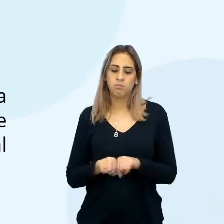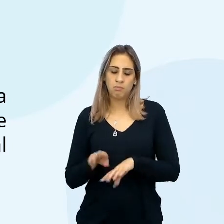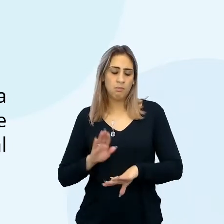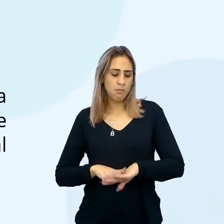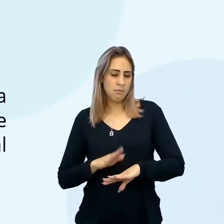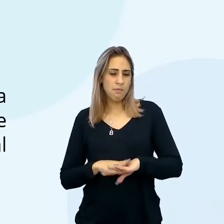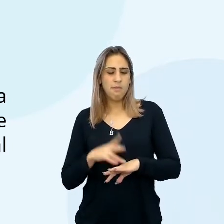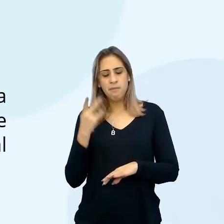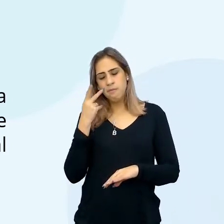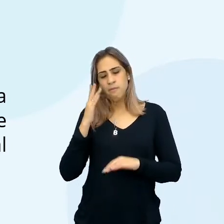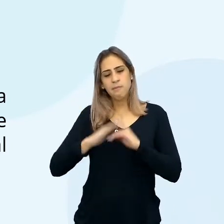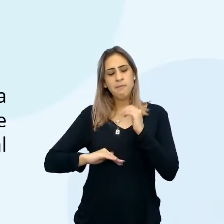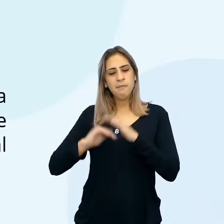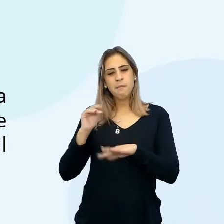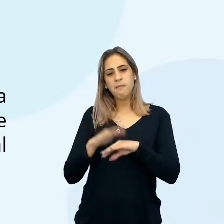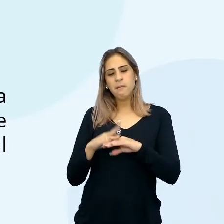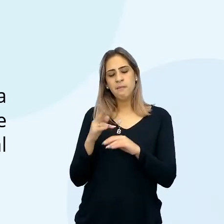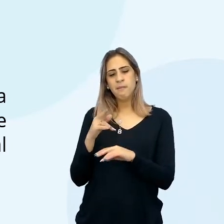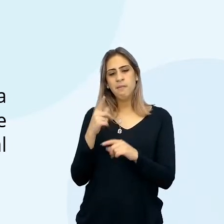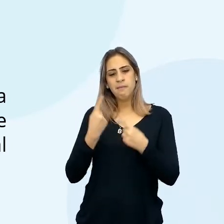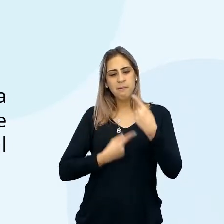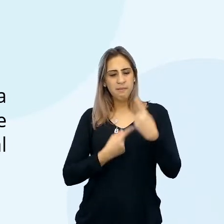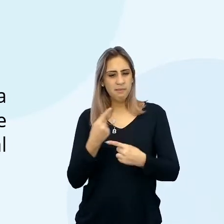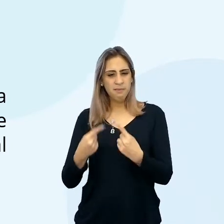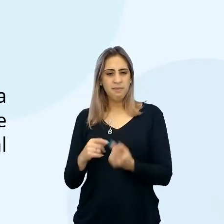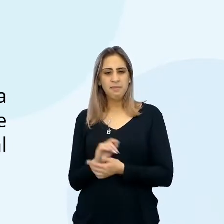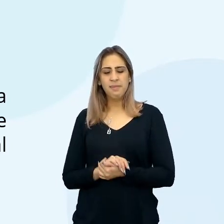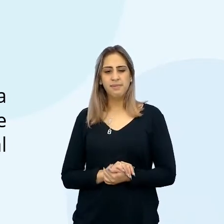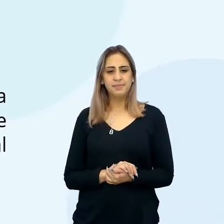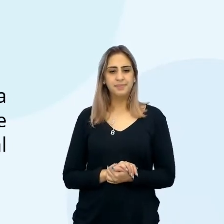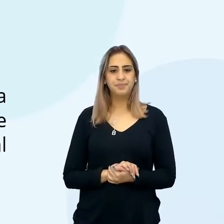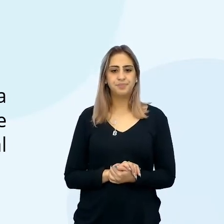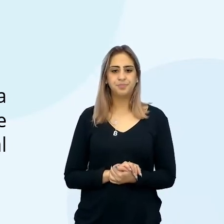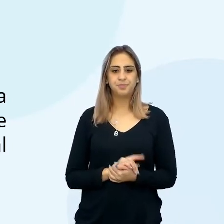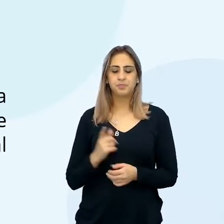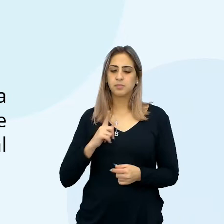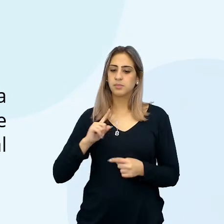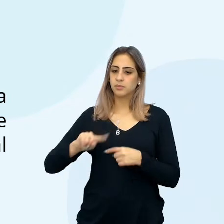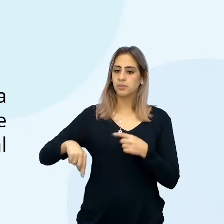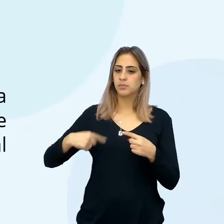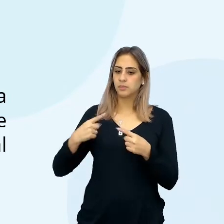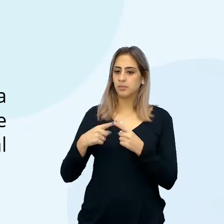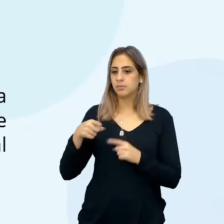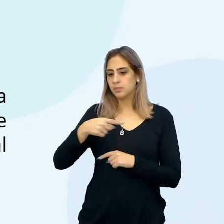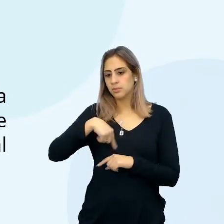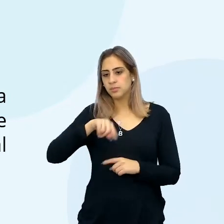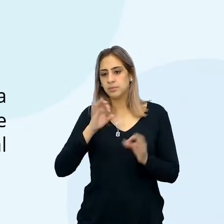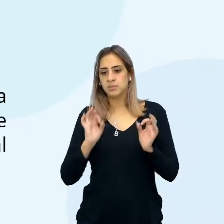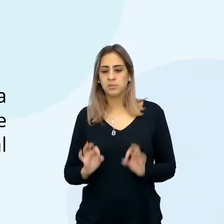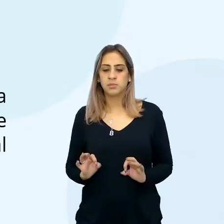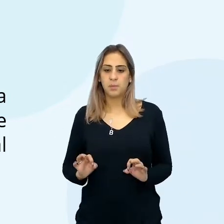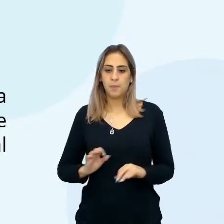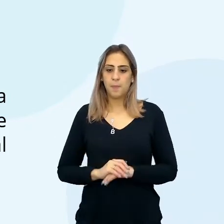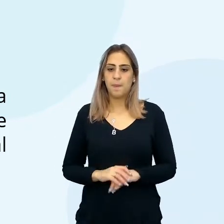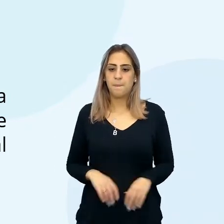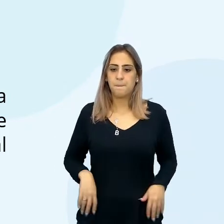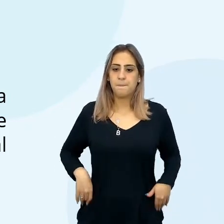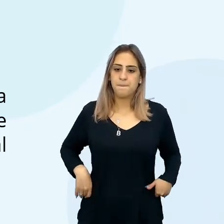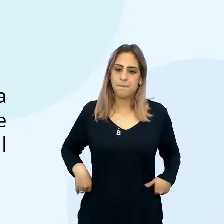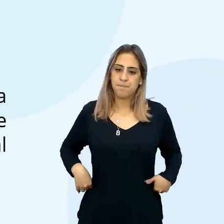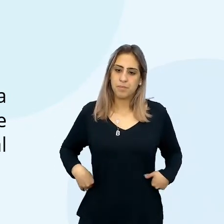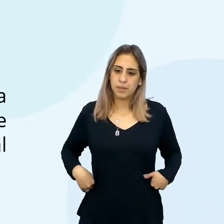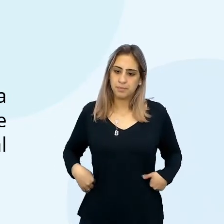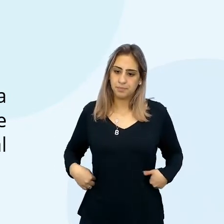elaborarem práticas políticas, enfim, visando atingir um público-alvo. Big Data não